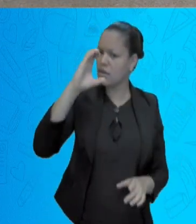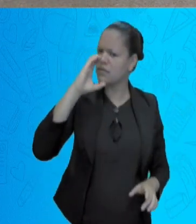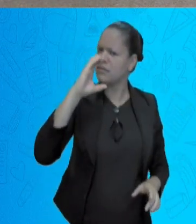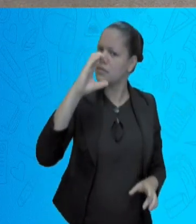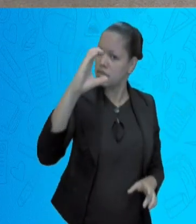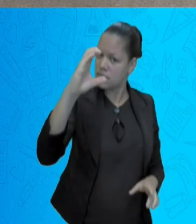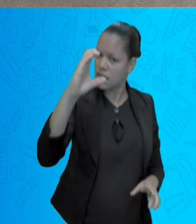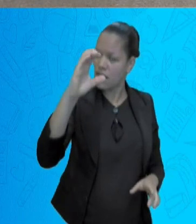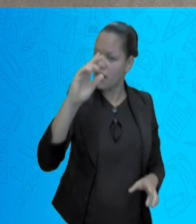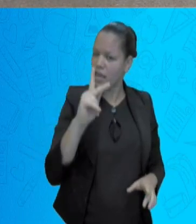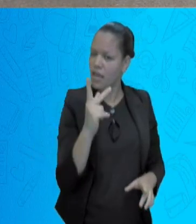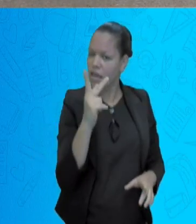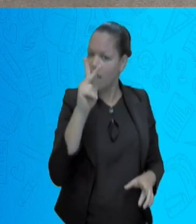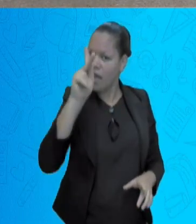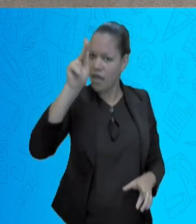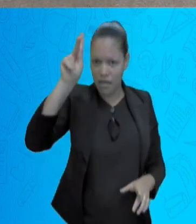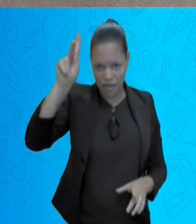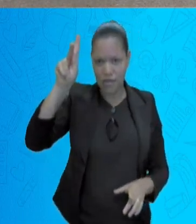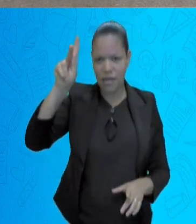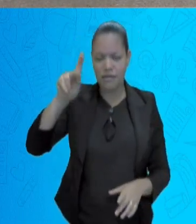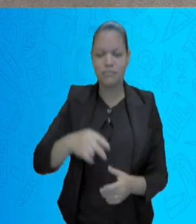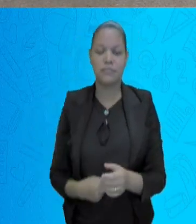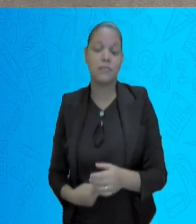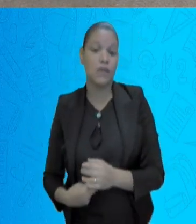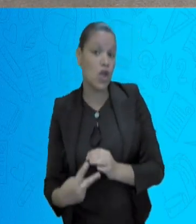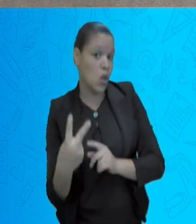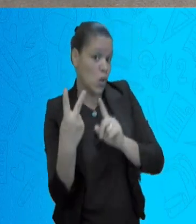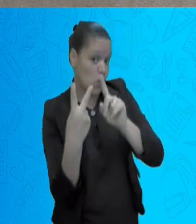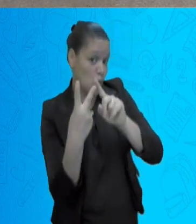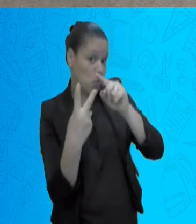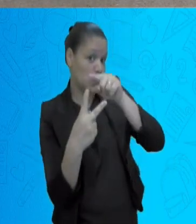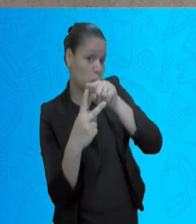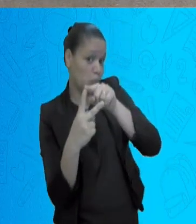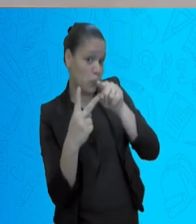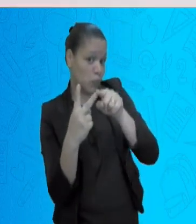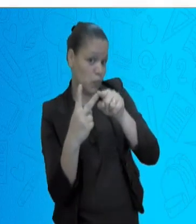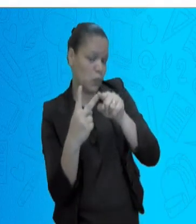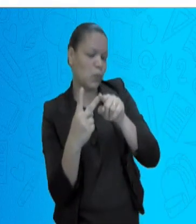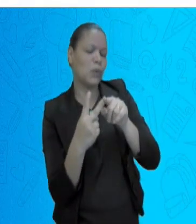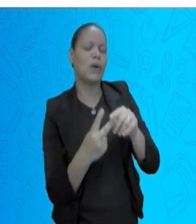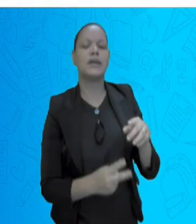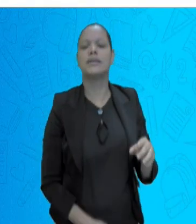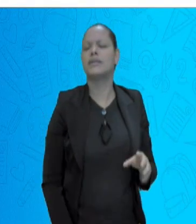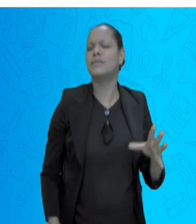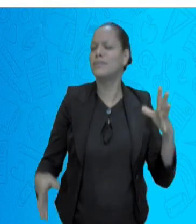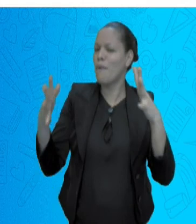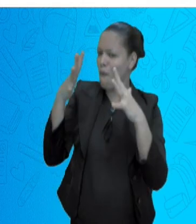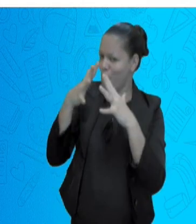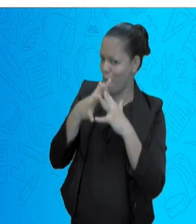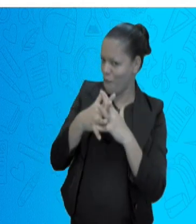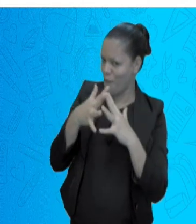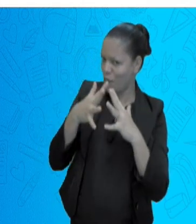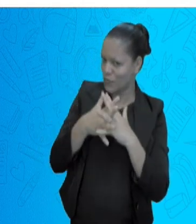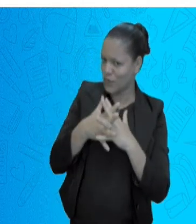ele é escrito com duas consoantes. Vamos fazer essa cruzadinha. Número 1,